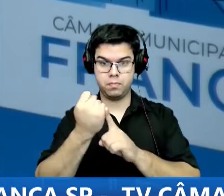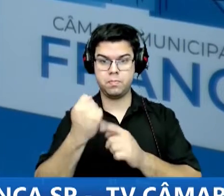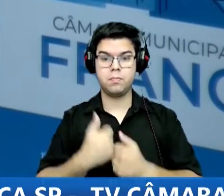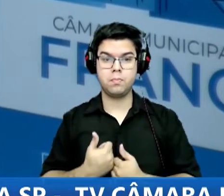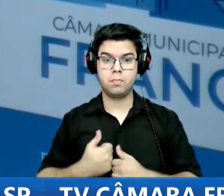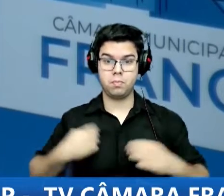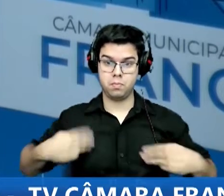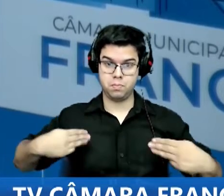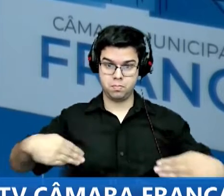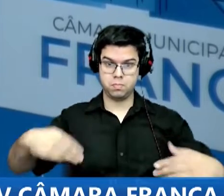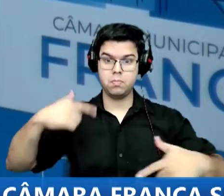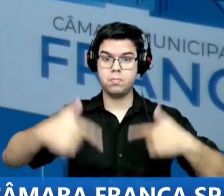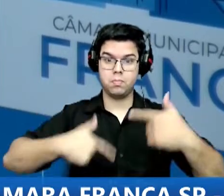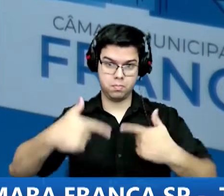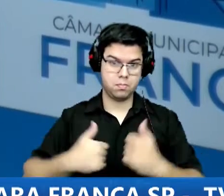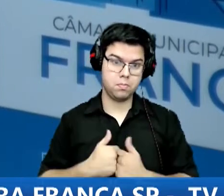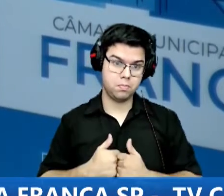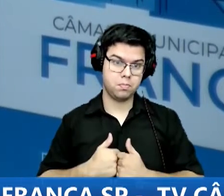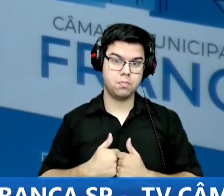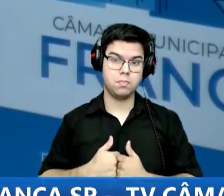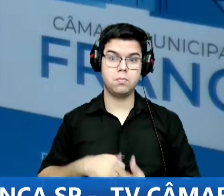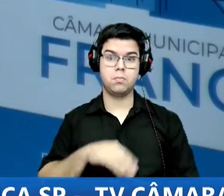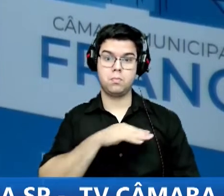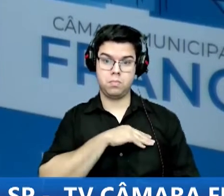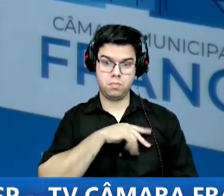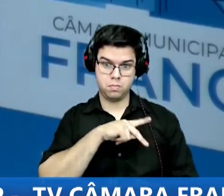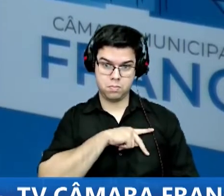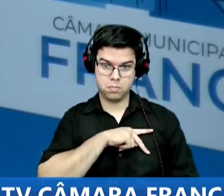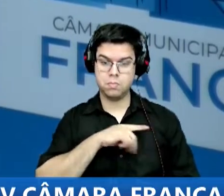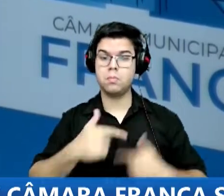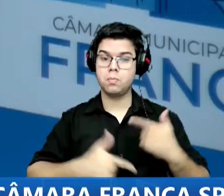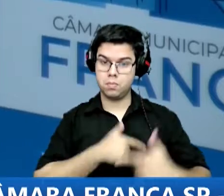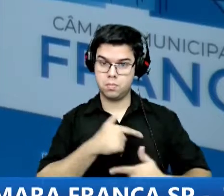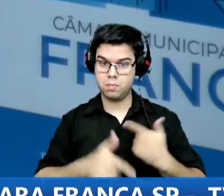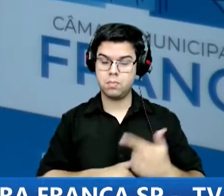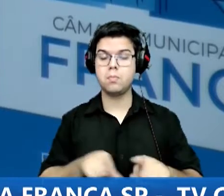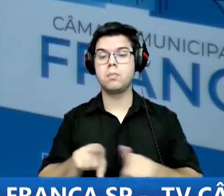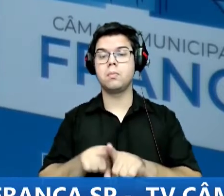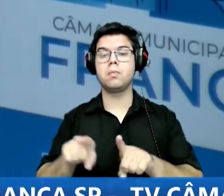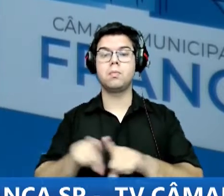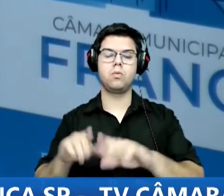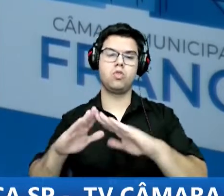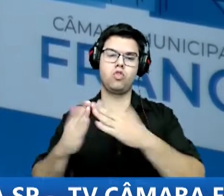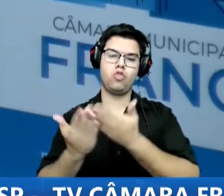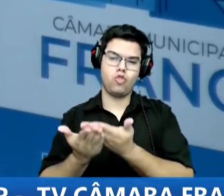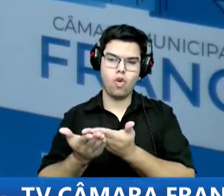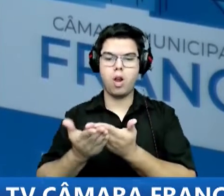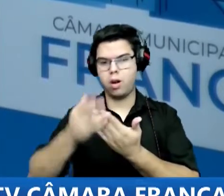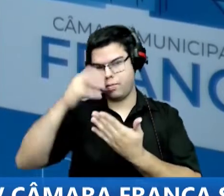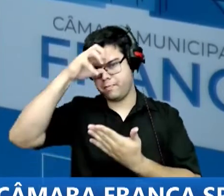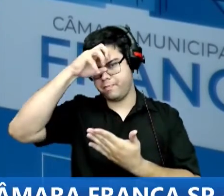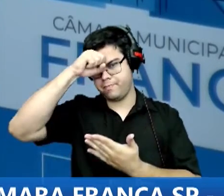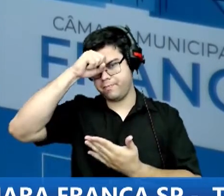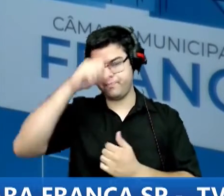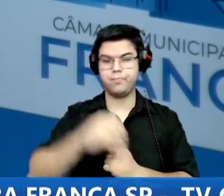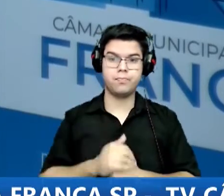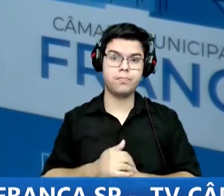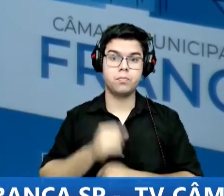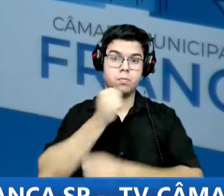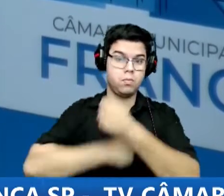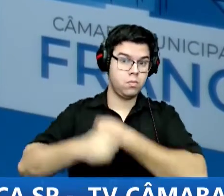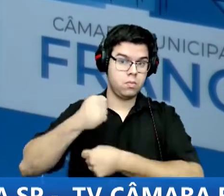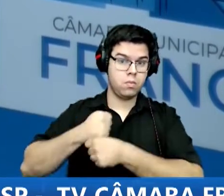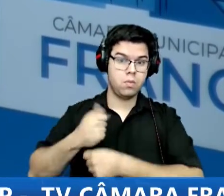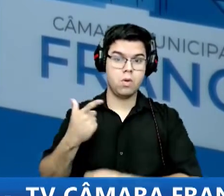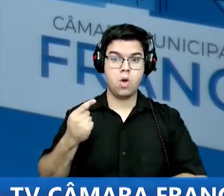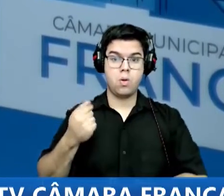Trabalho, Ministério Público do Trabalho e as escolas de aprendizagem. Em 2014, quando as ações